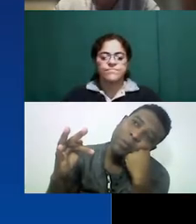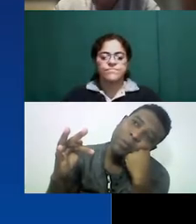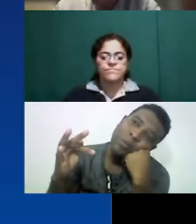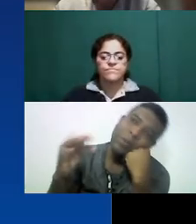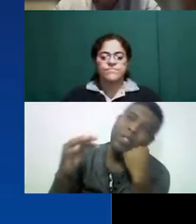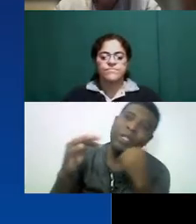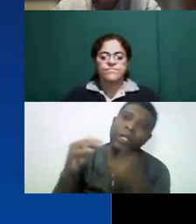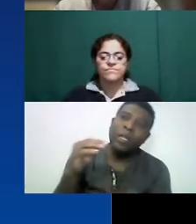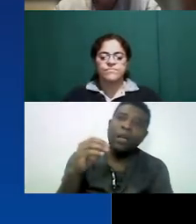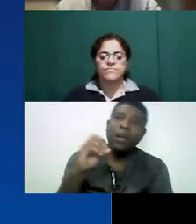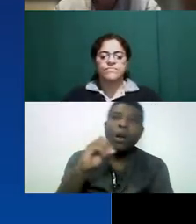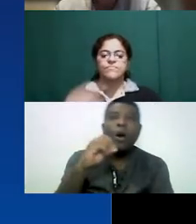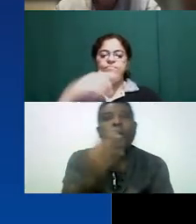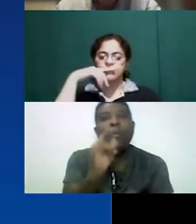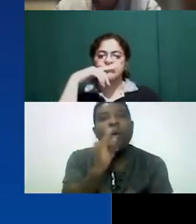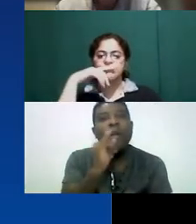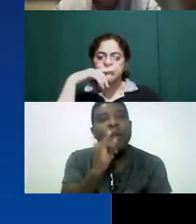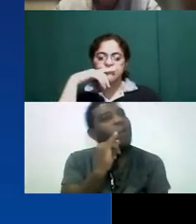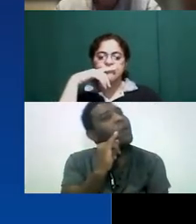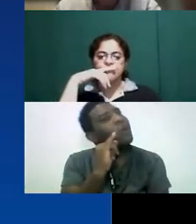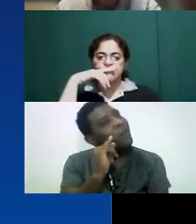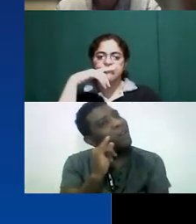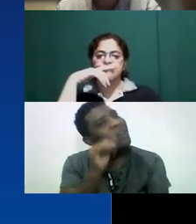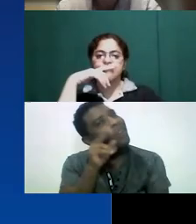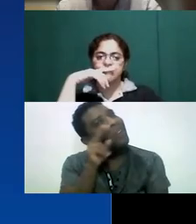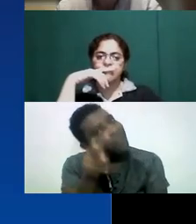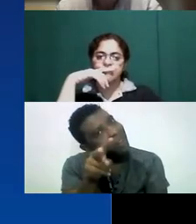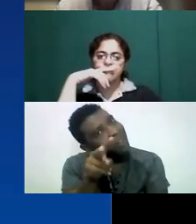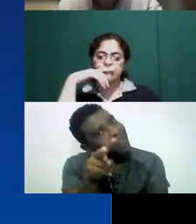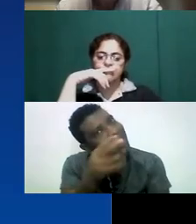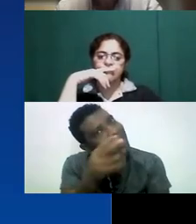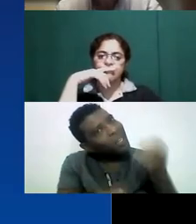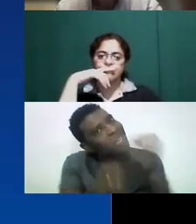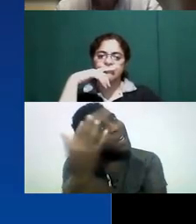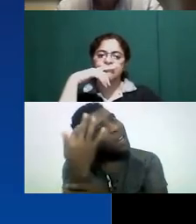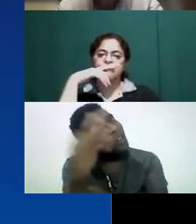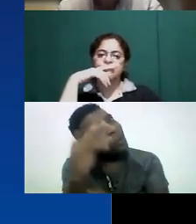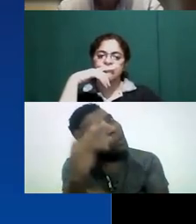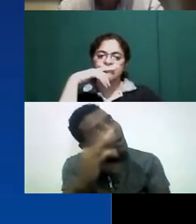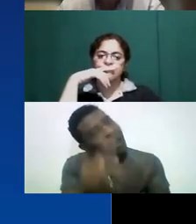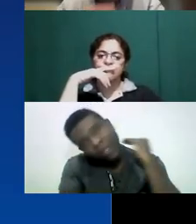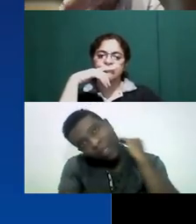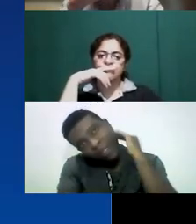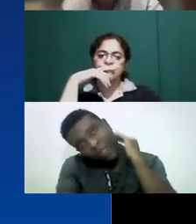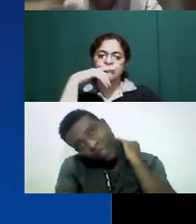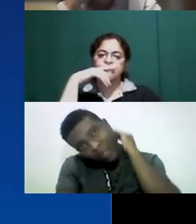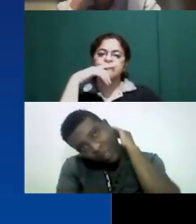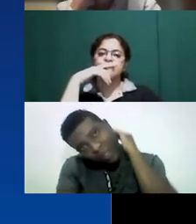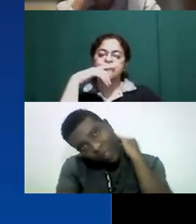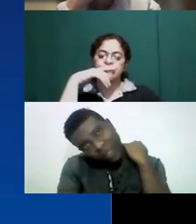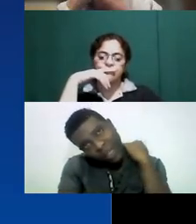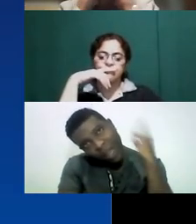exemplo, ó, eu crio uma tensão grande nessa coluna cervical alta. E isso, esses músculos todos, eles vão